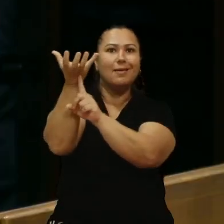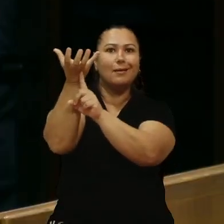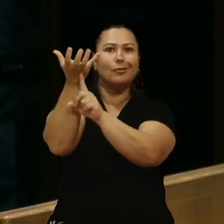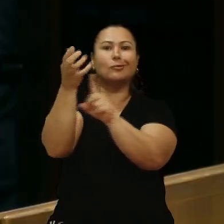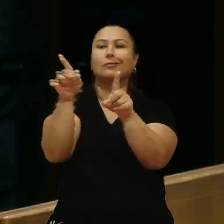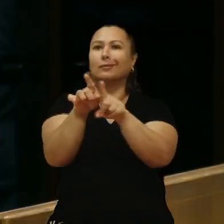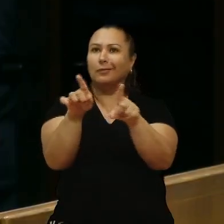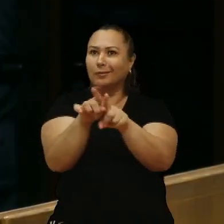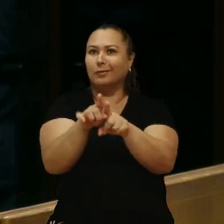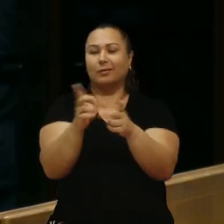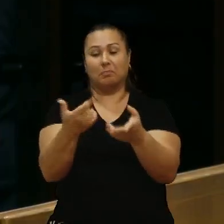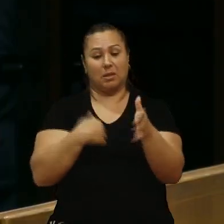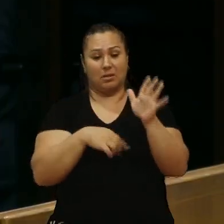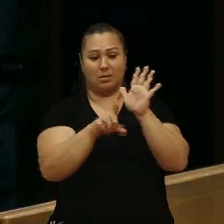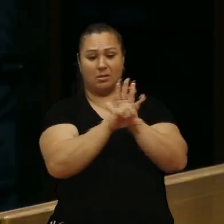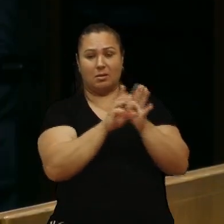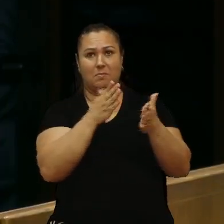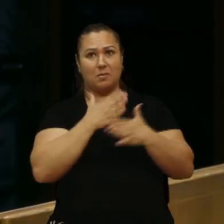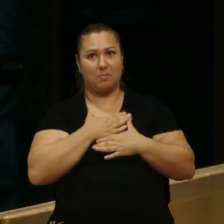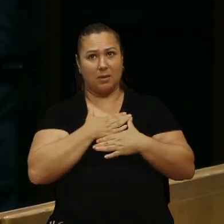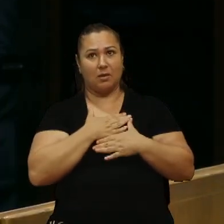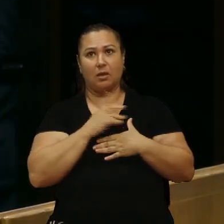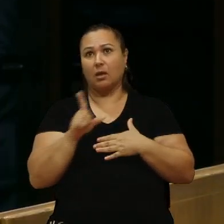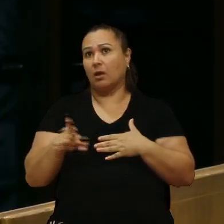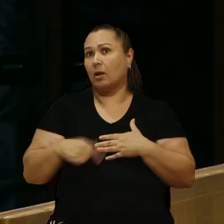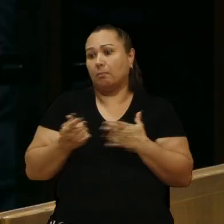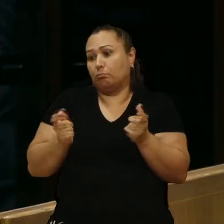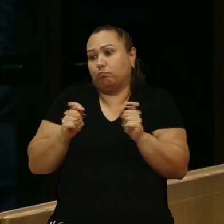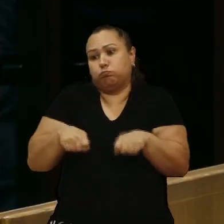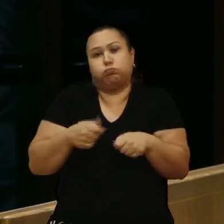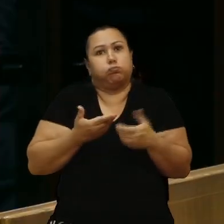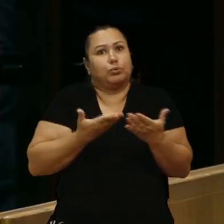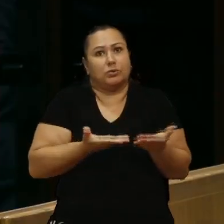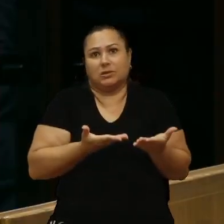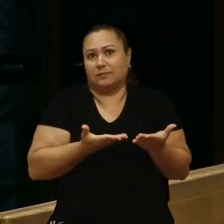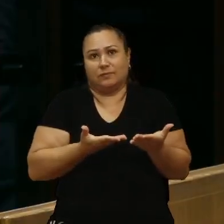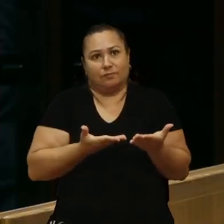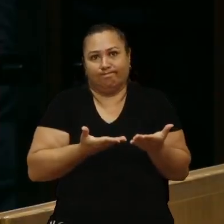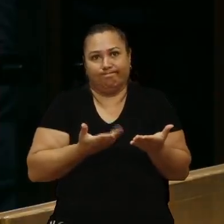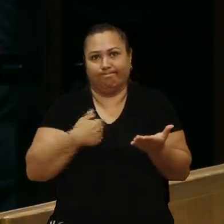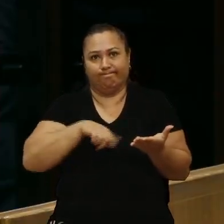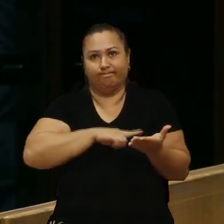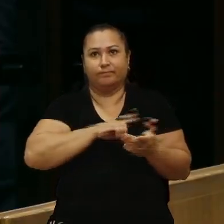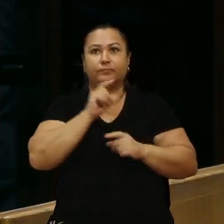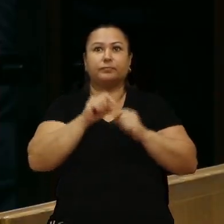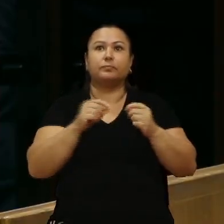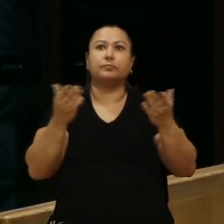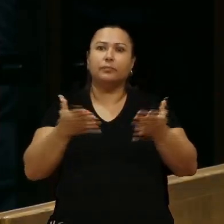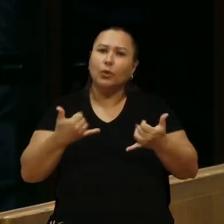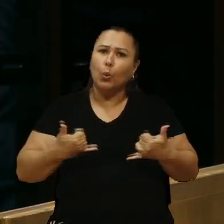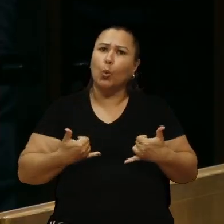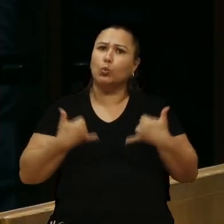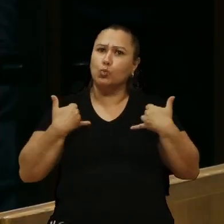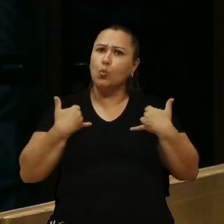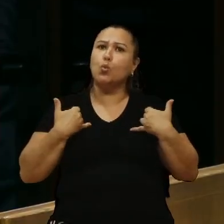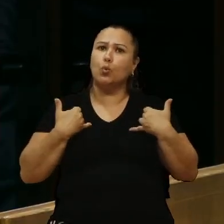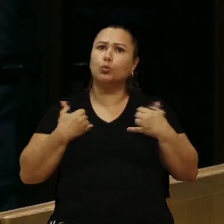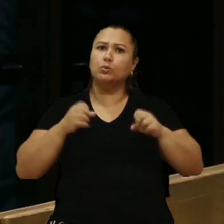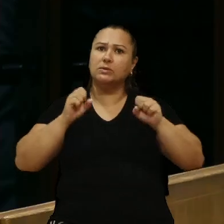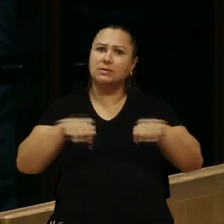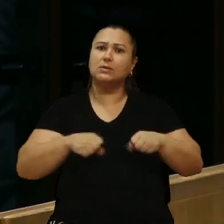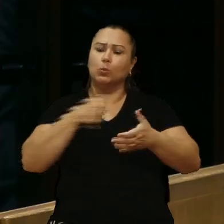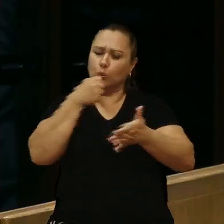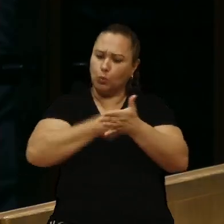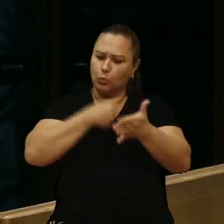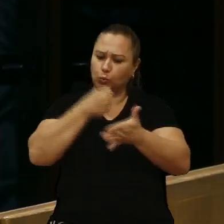parte, é a lei que deu-se para fazer, vereador Edson. E a bancada do PCdoB tem um orgulho extremo de ter